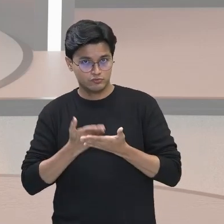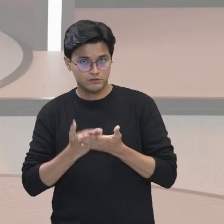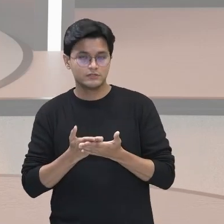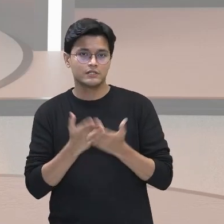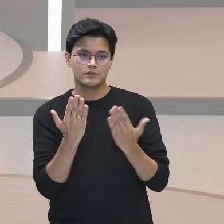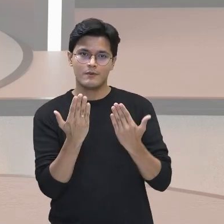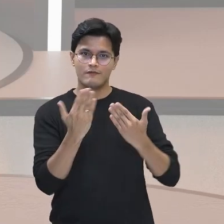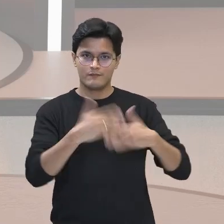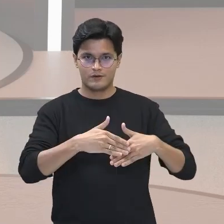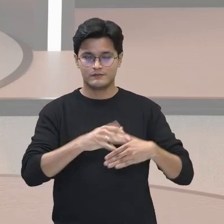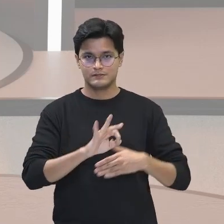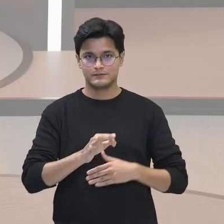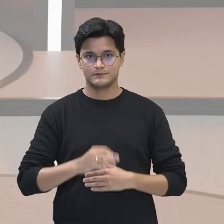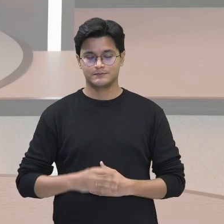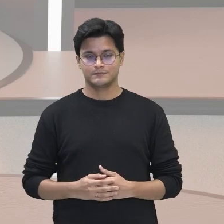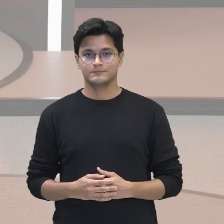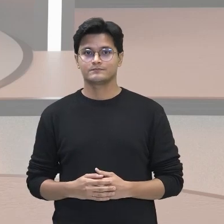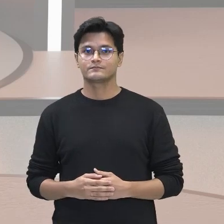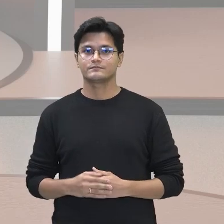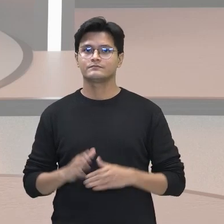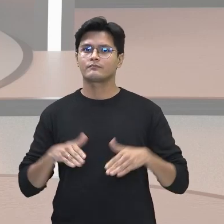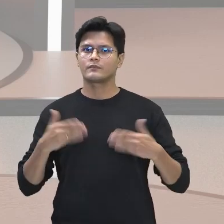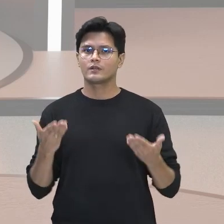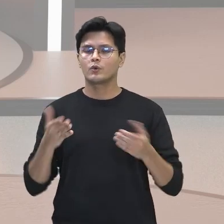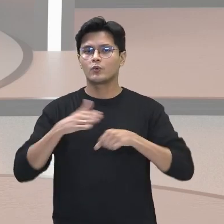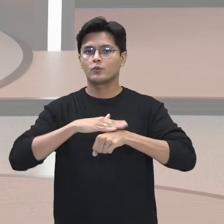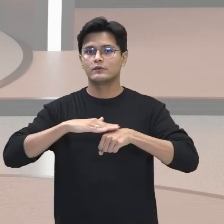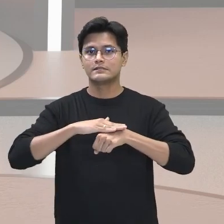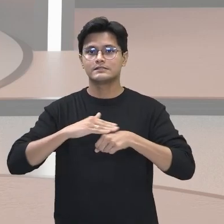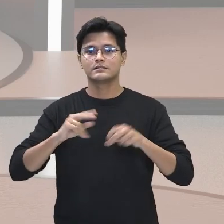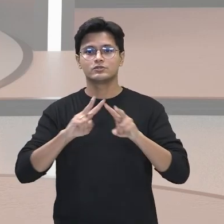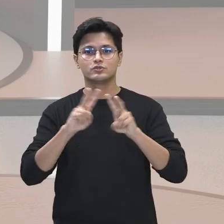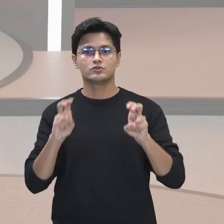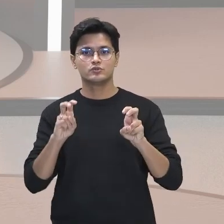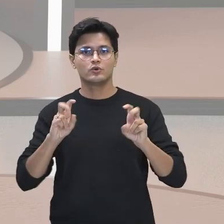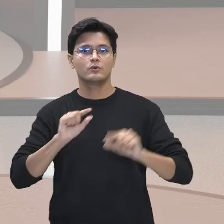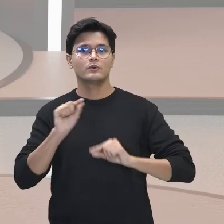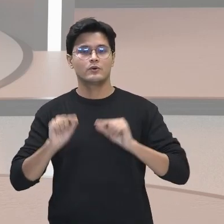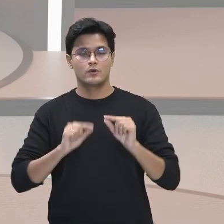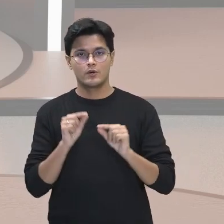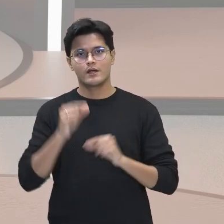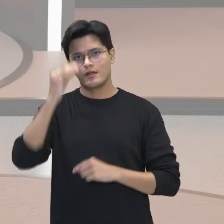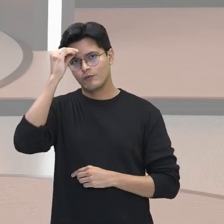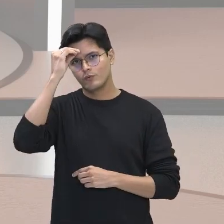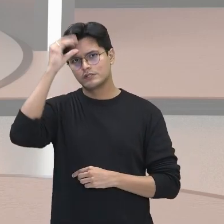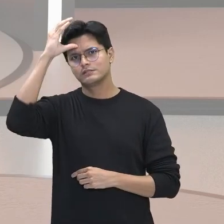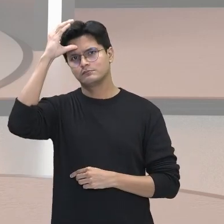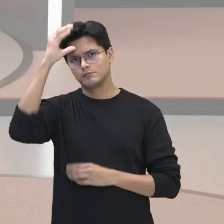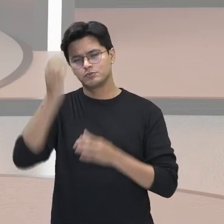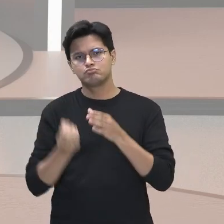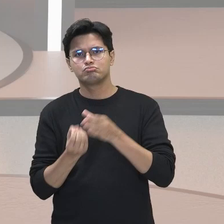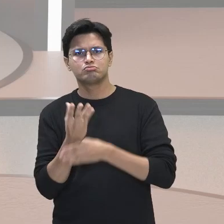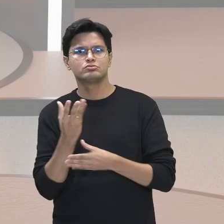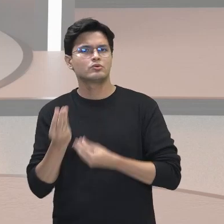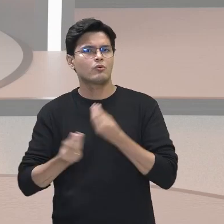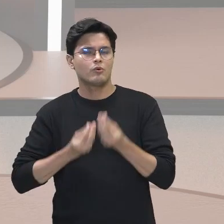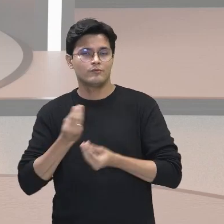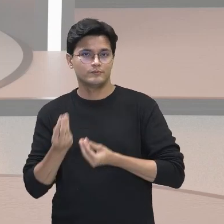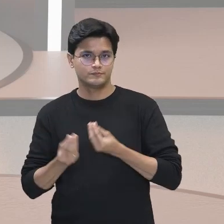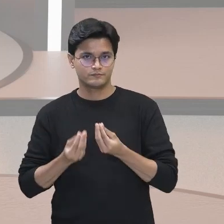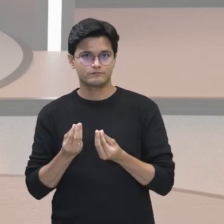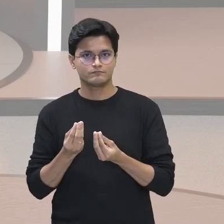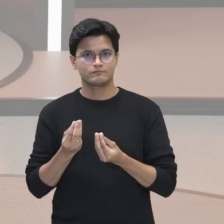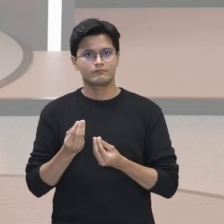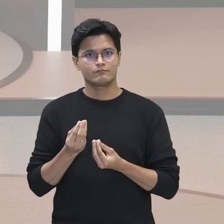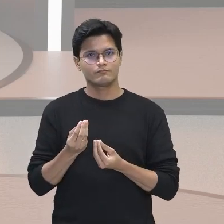larga escala, perfeito? Nós vamos conversar sobre o conhecimento, de onde vem esse conhecimento? Esse conhecimento vem